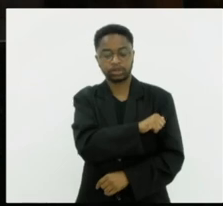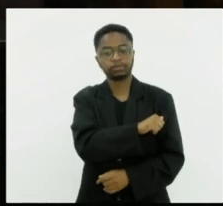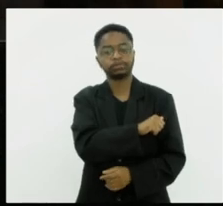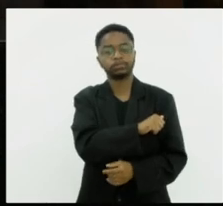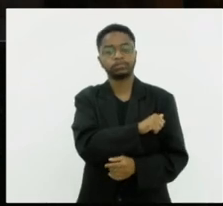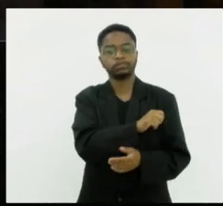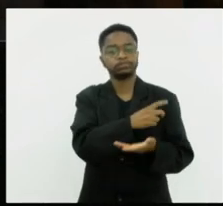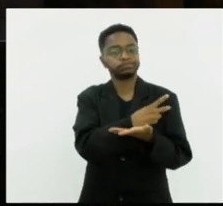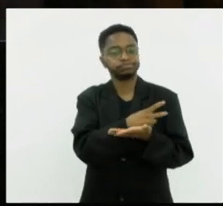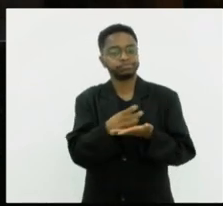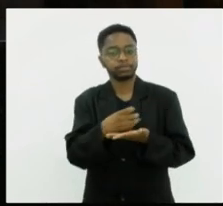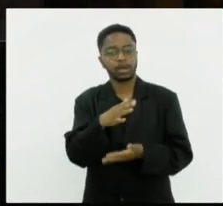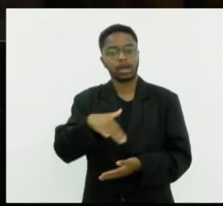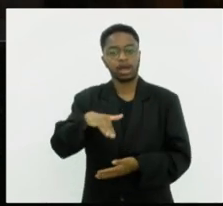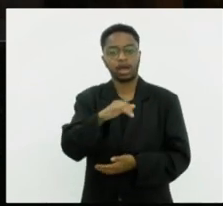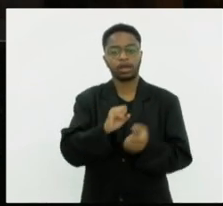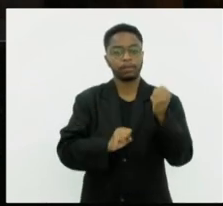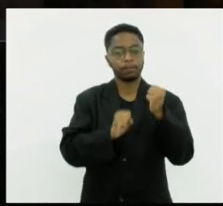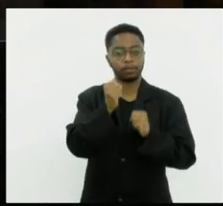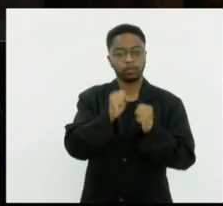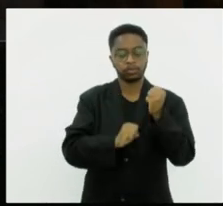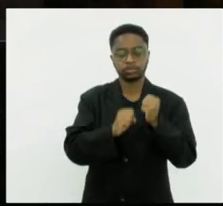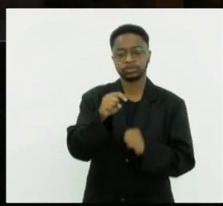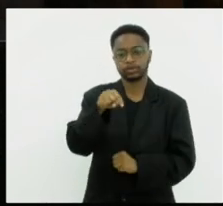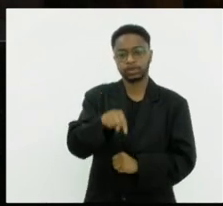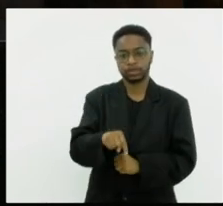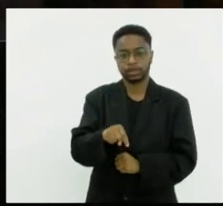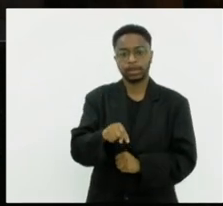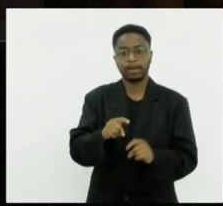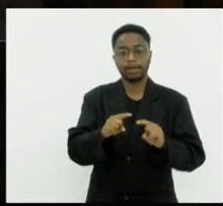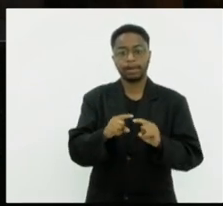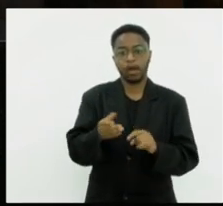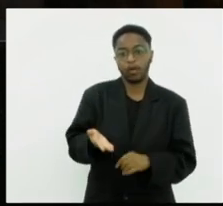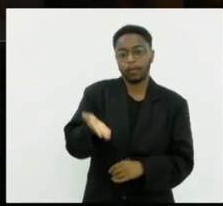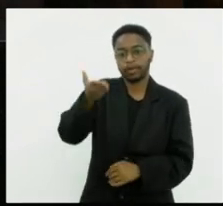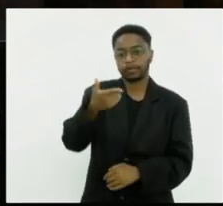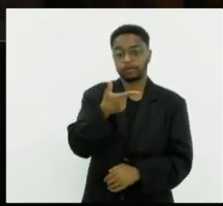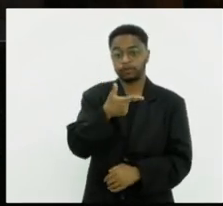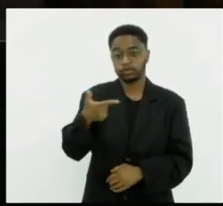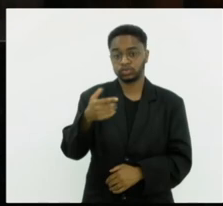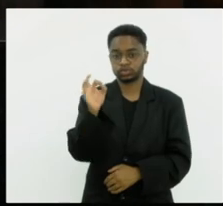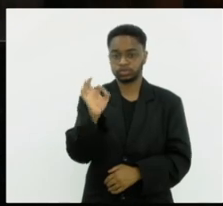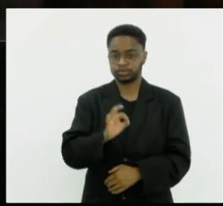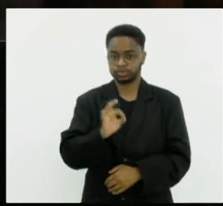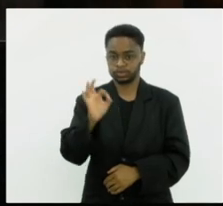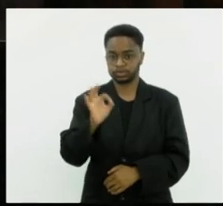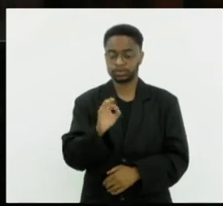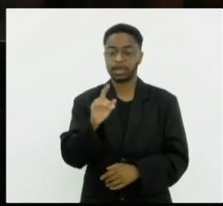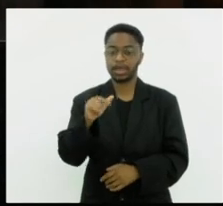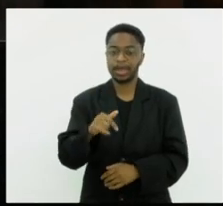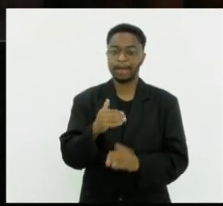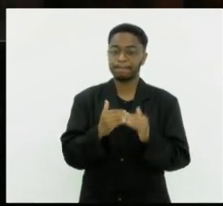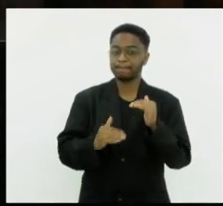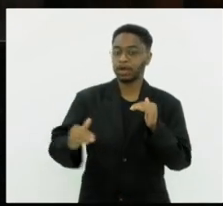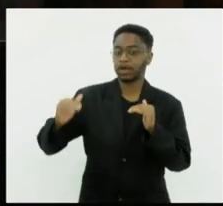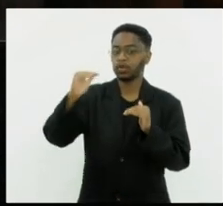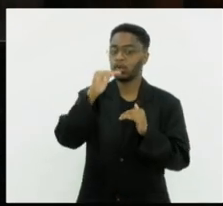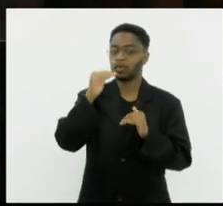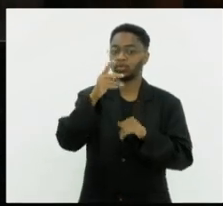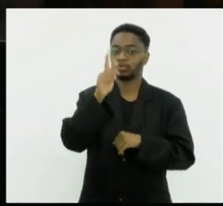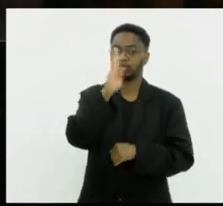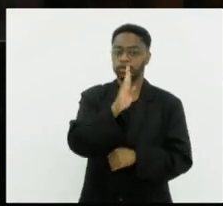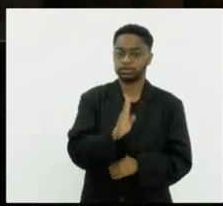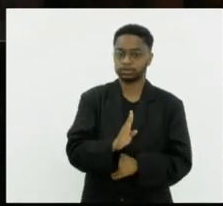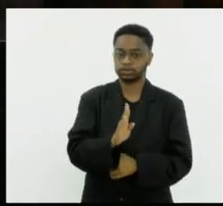o setor produtivo do estado em inaceitáveis 22%, a maior do país.